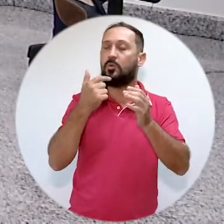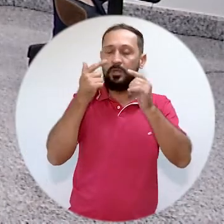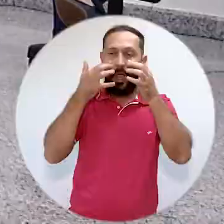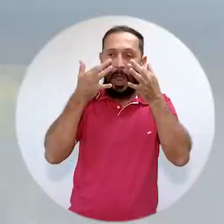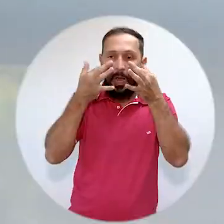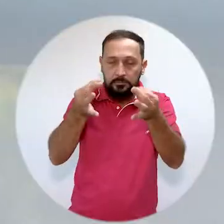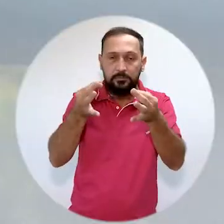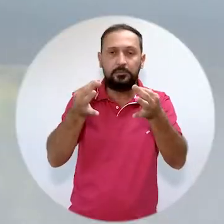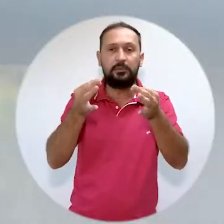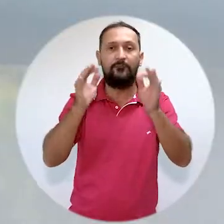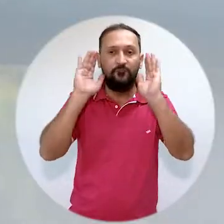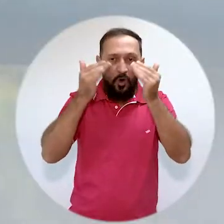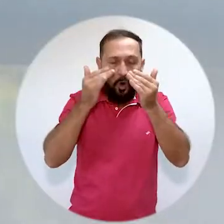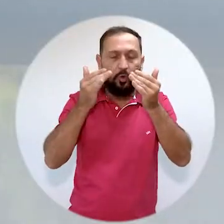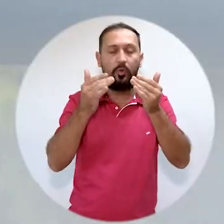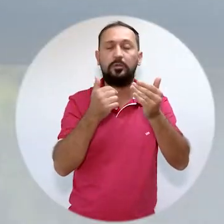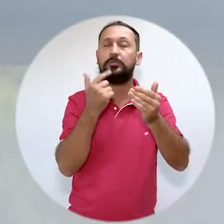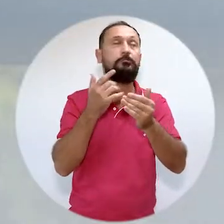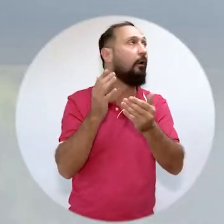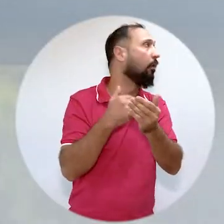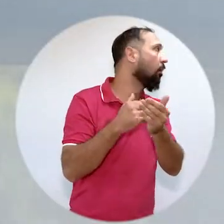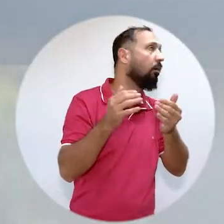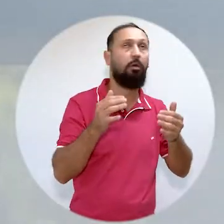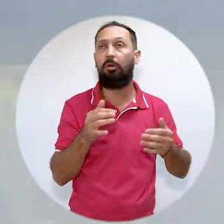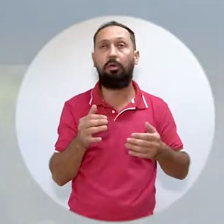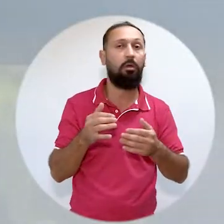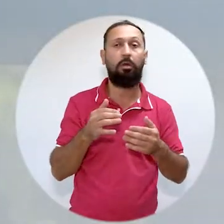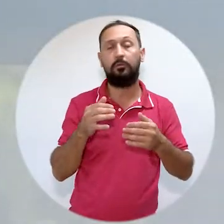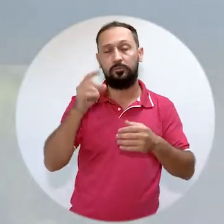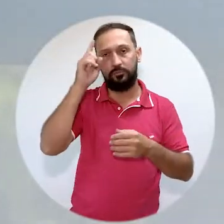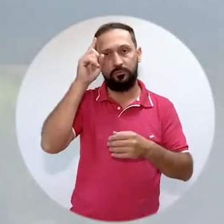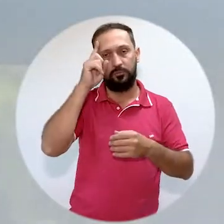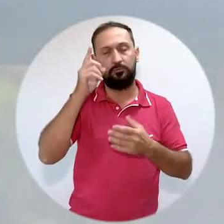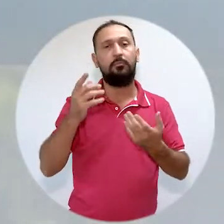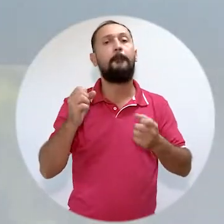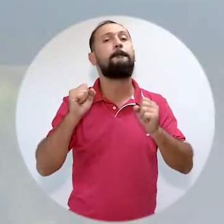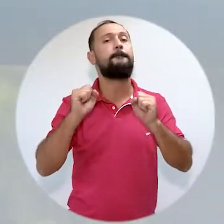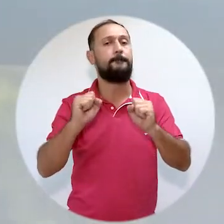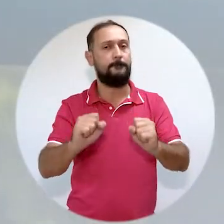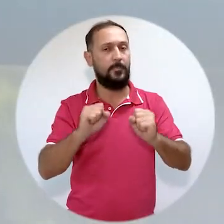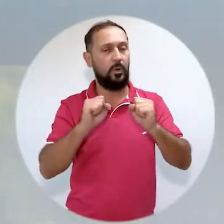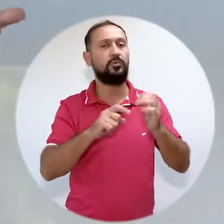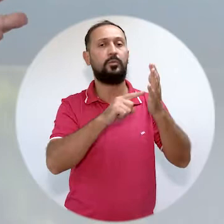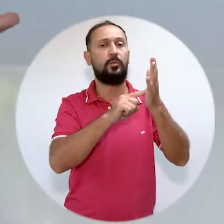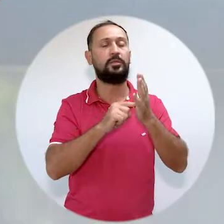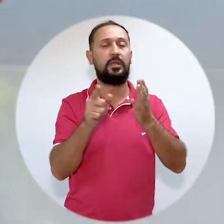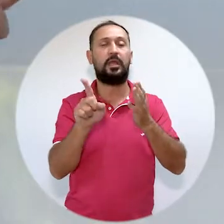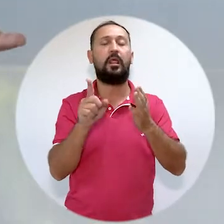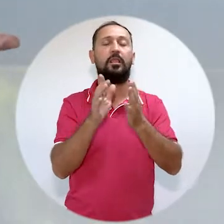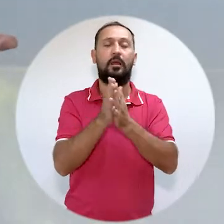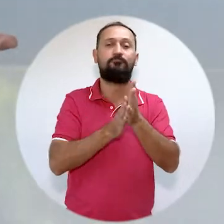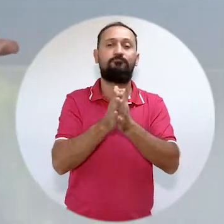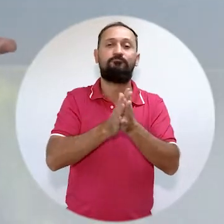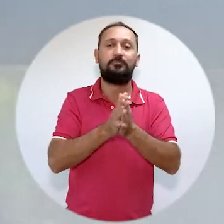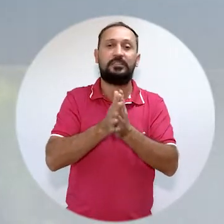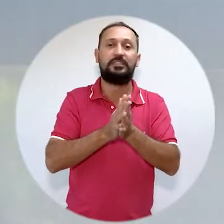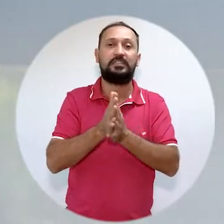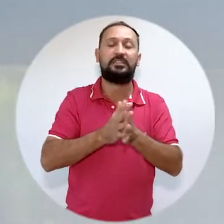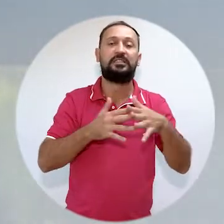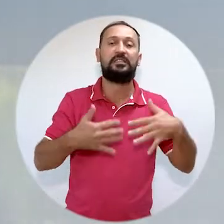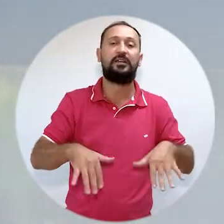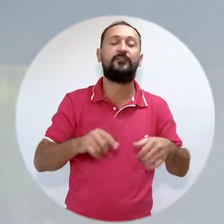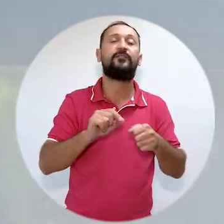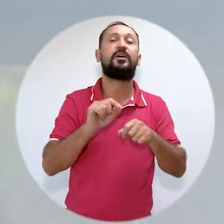não está conseguindo se concentrar na nova rotina, pode ser um indício de que ela está ansiosa, porque